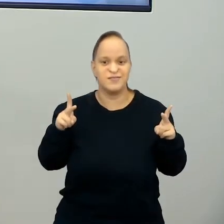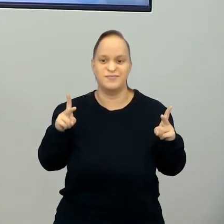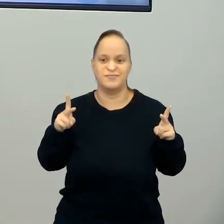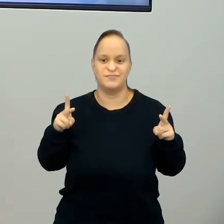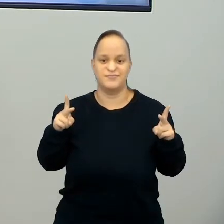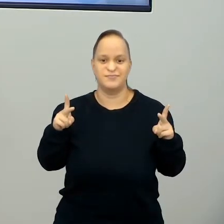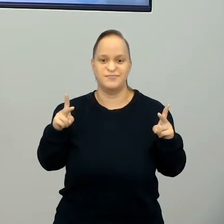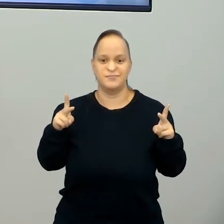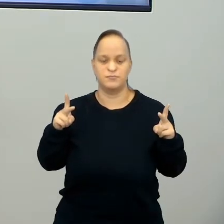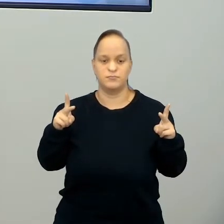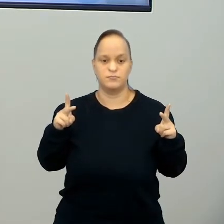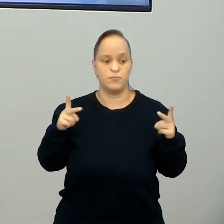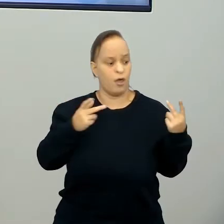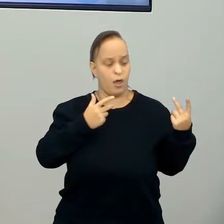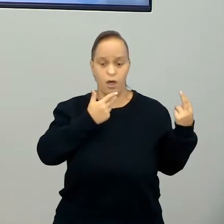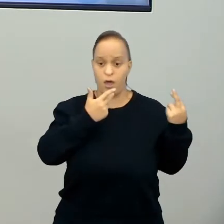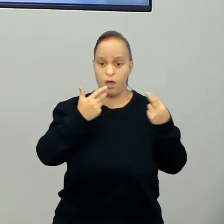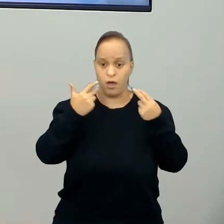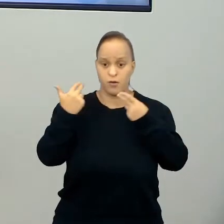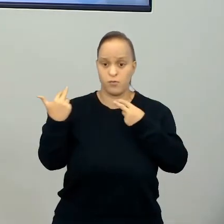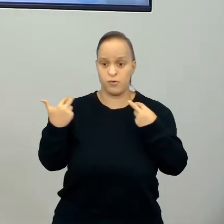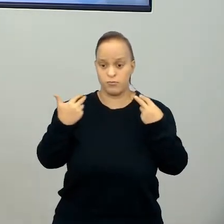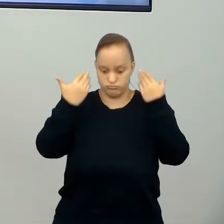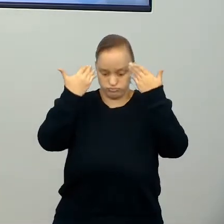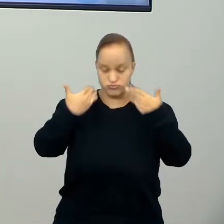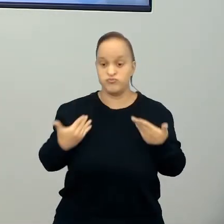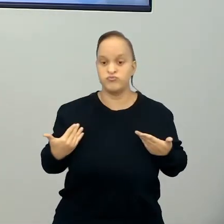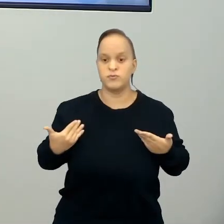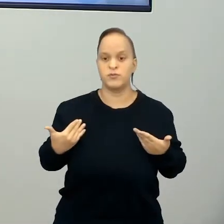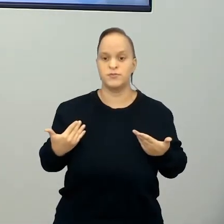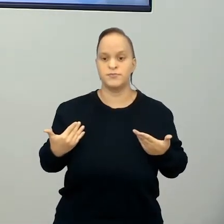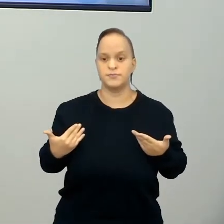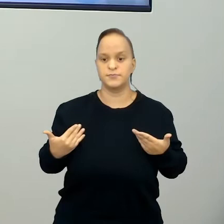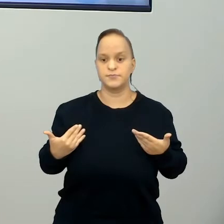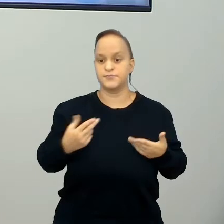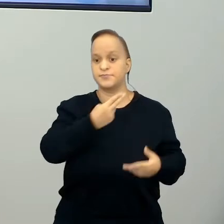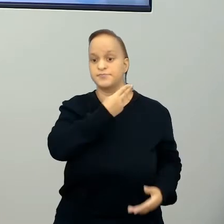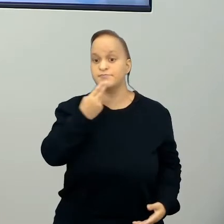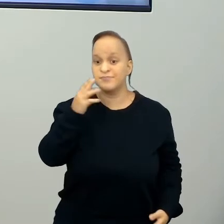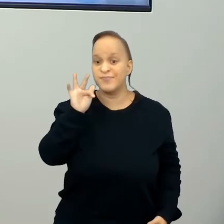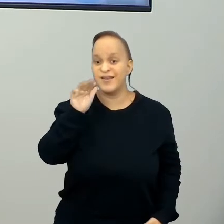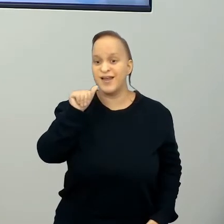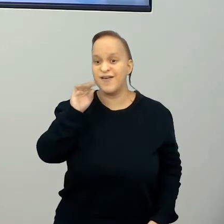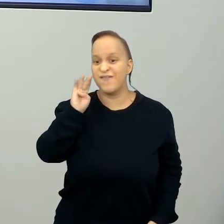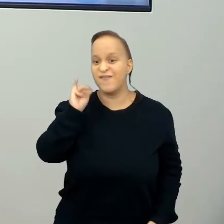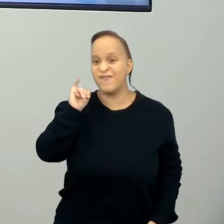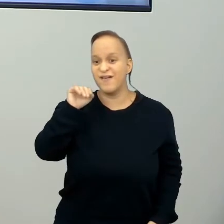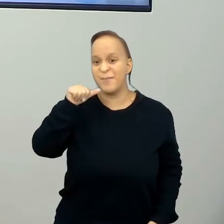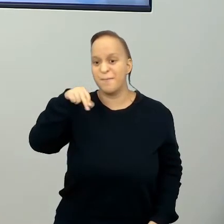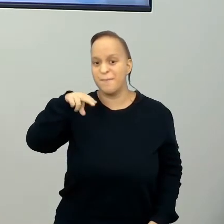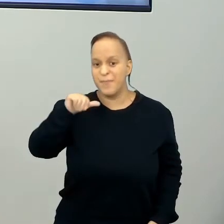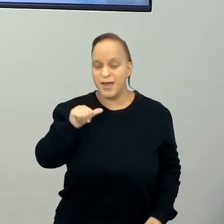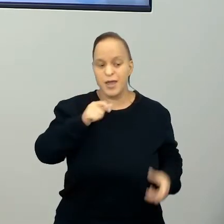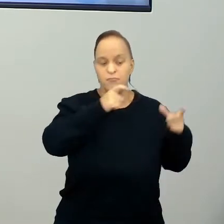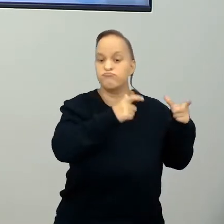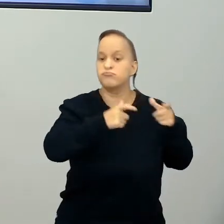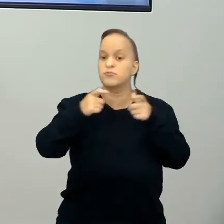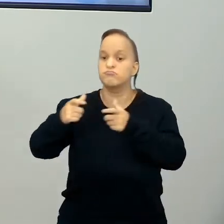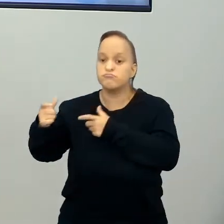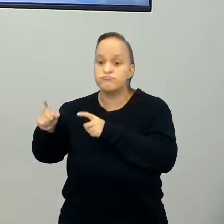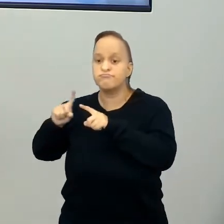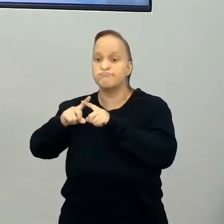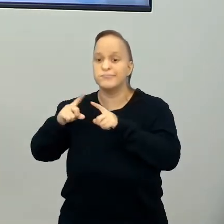Eu continuo sendo a mesma pessoa? Sim. Eu sou a Fabiana em todos esses lugares. Mas cada um deles me pede um aspecto de